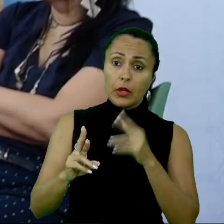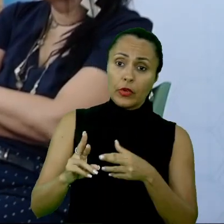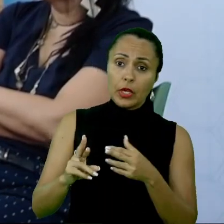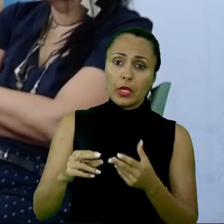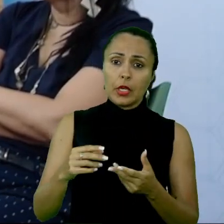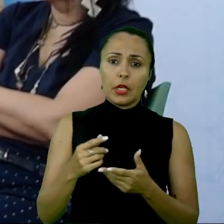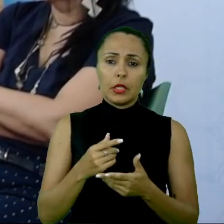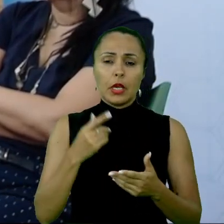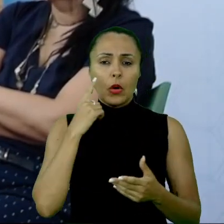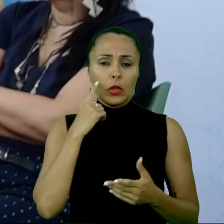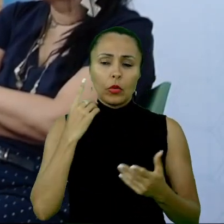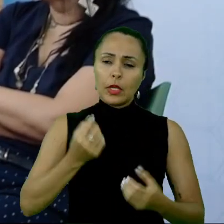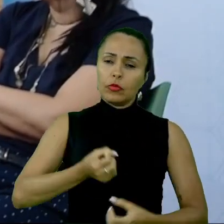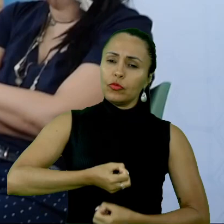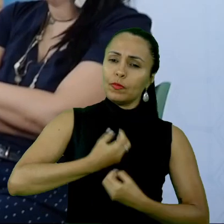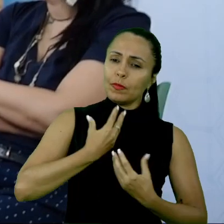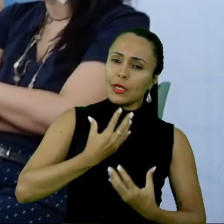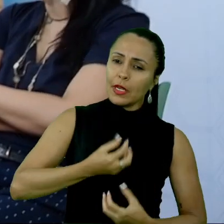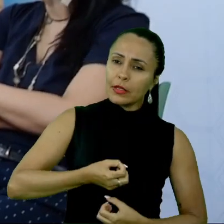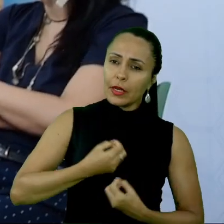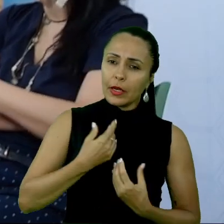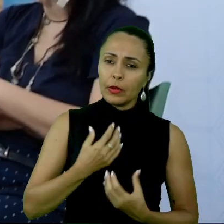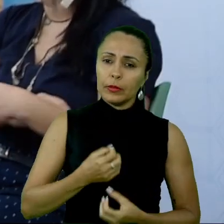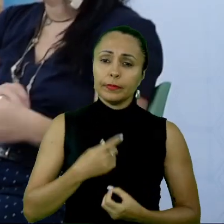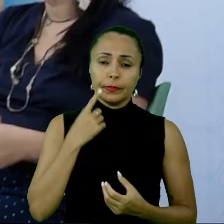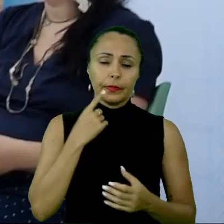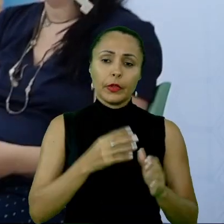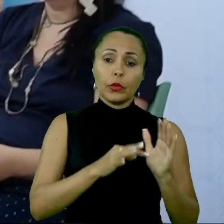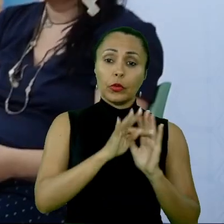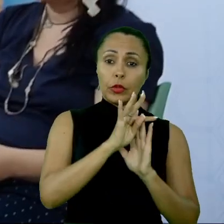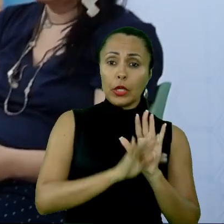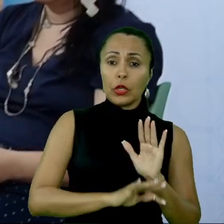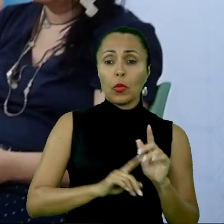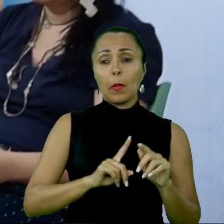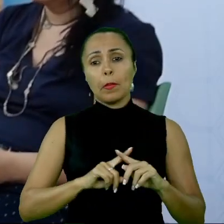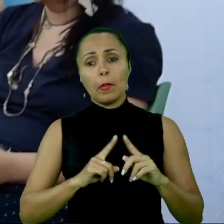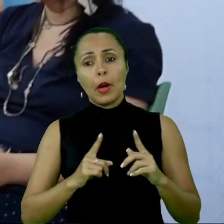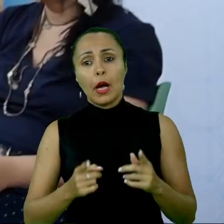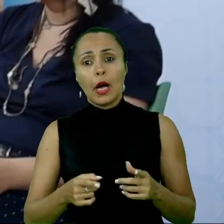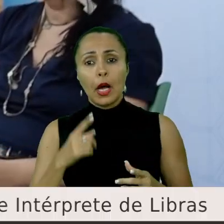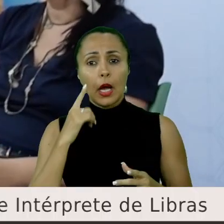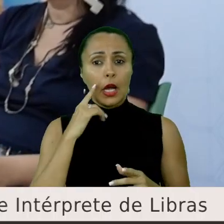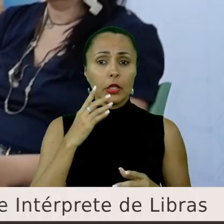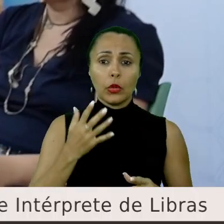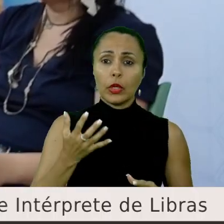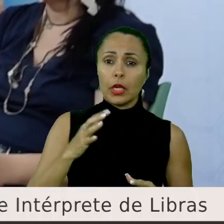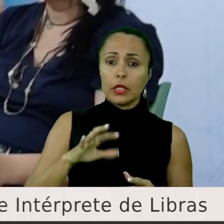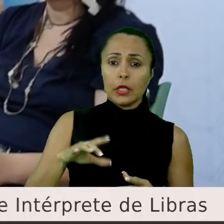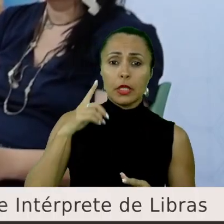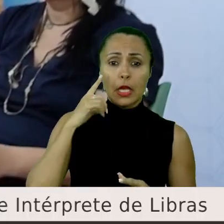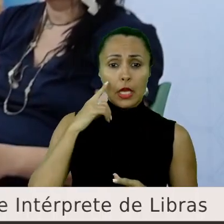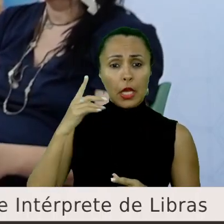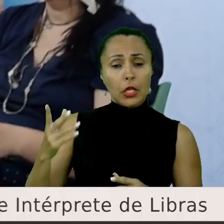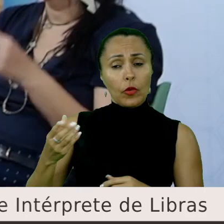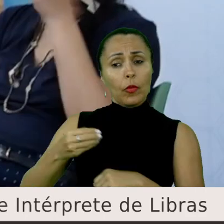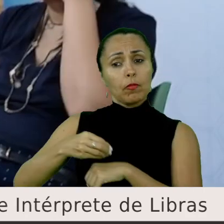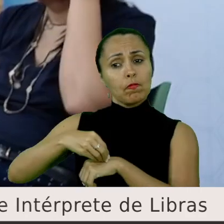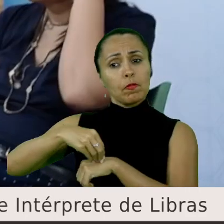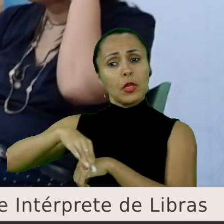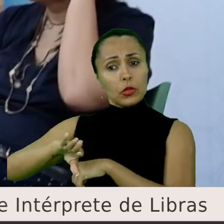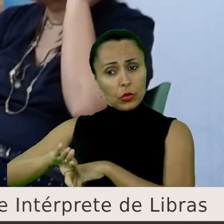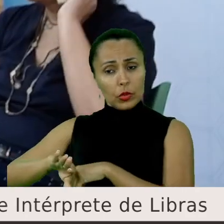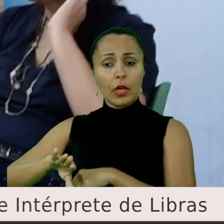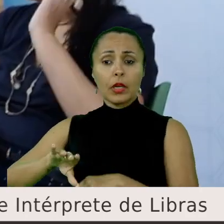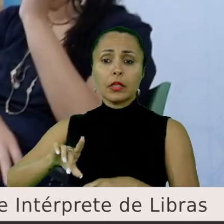a inspiração, me inspirei no texto de Lia, mas ainda assim isso não quer dizer que eu não deva mencioná-la. E